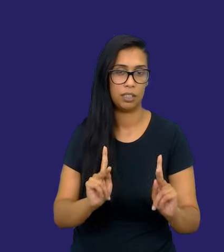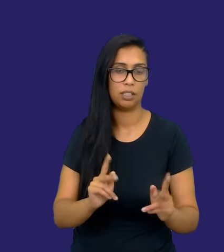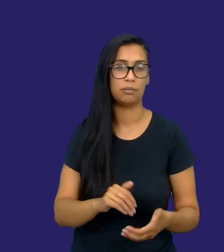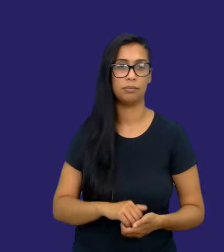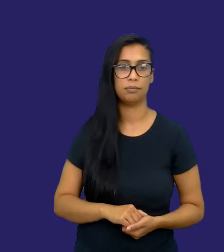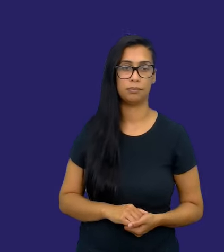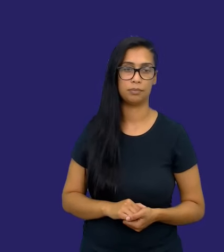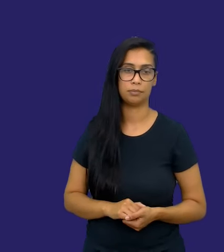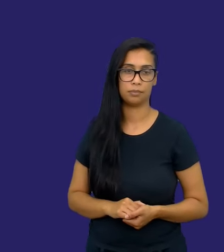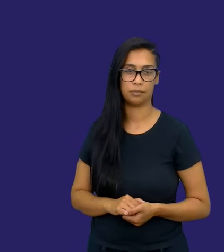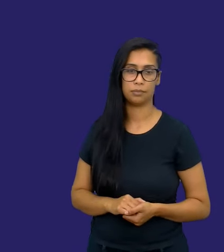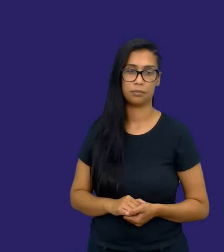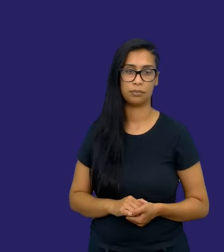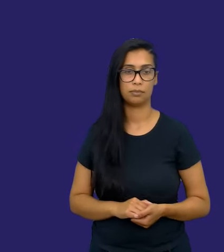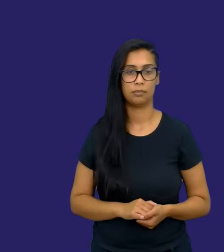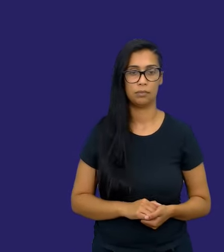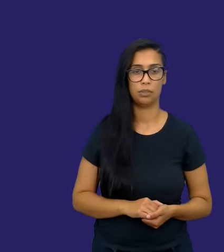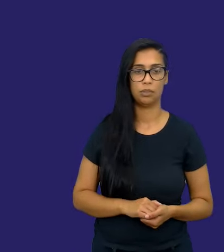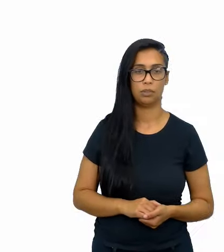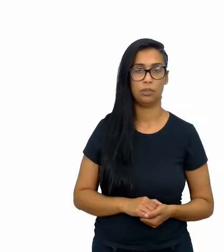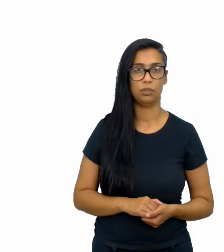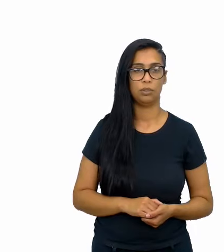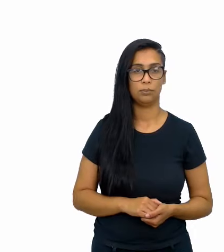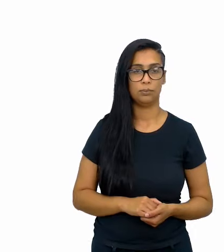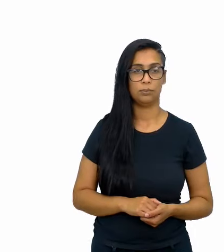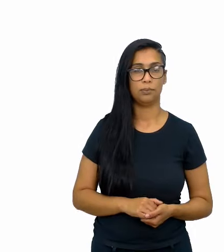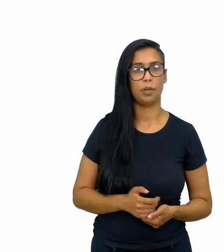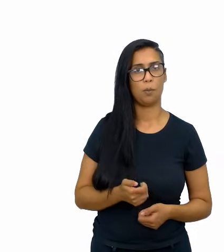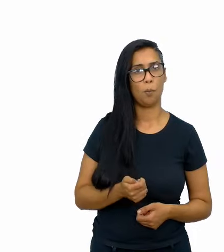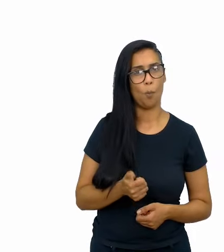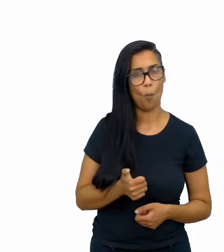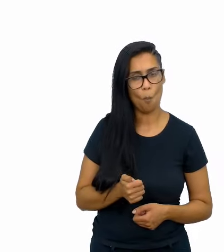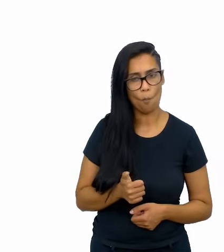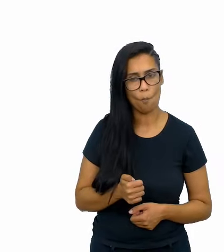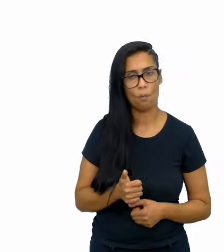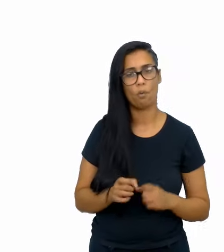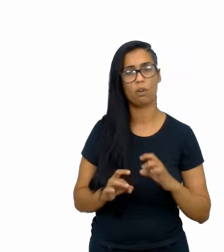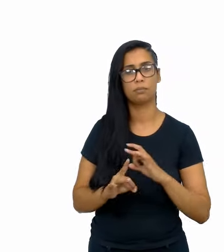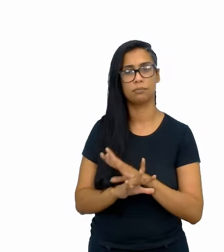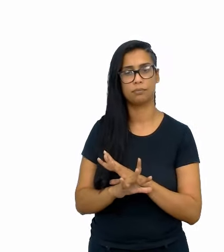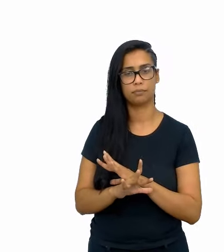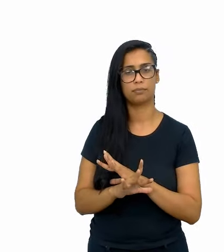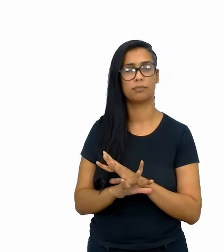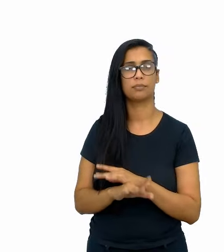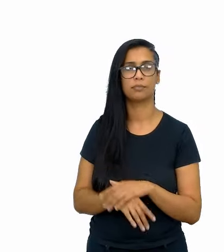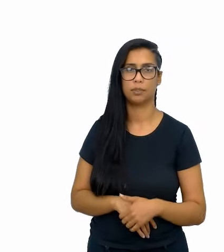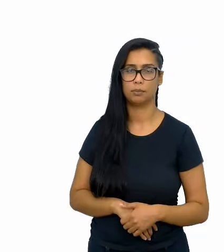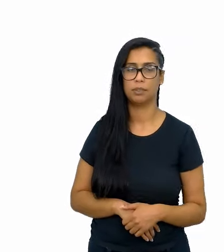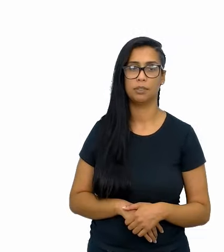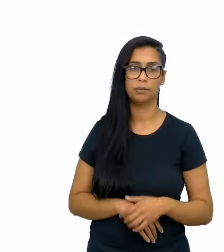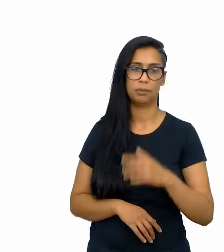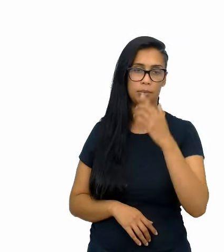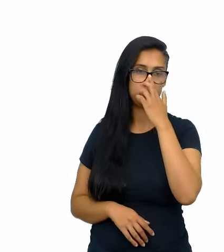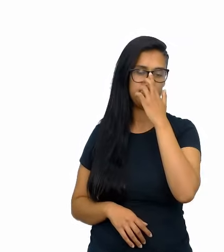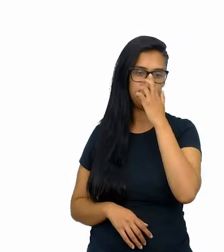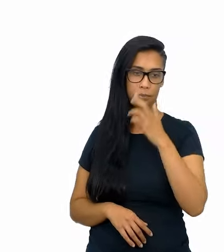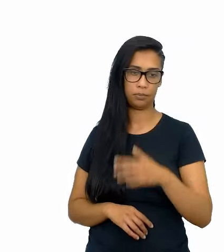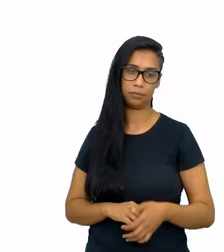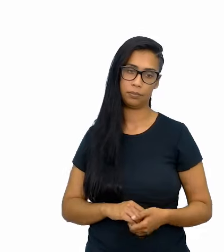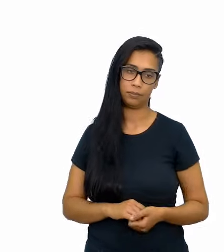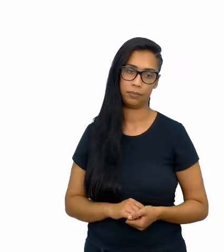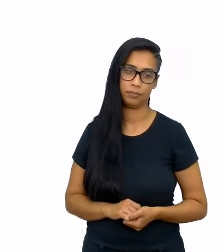Bom, estamos para o nosso último momento da TPC, eu gostaria de destacar aqui